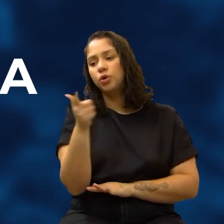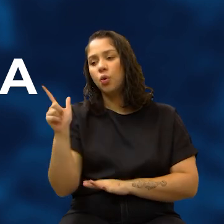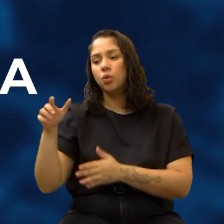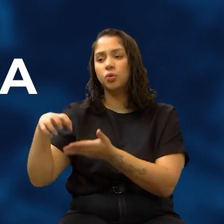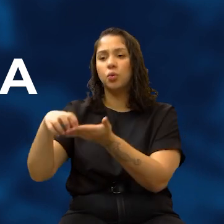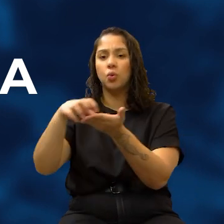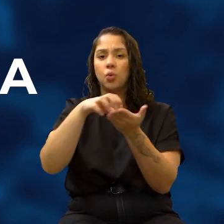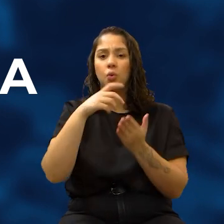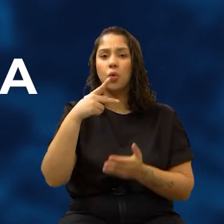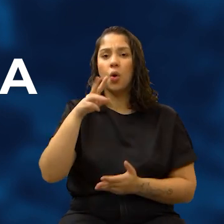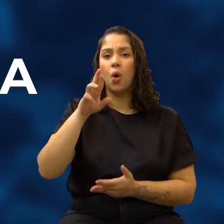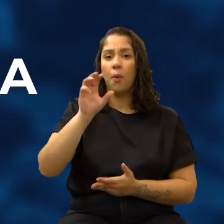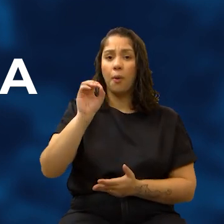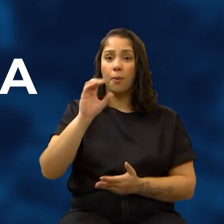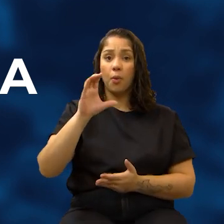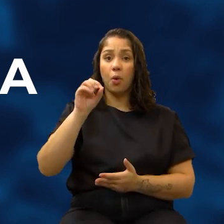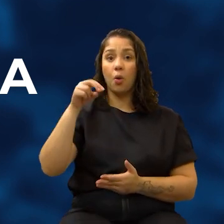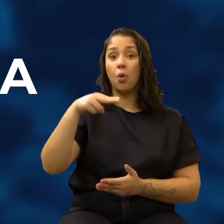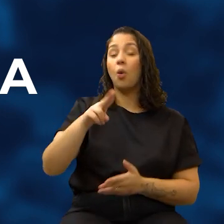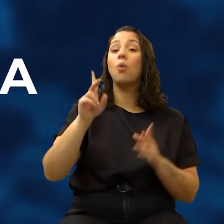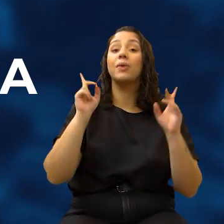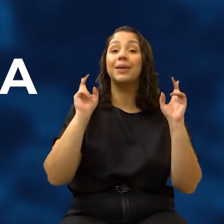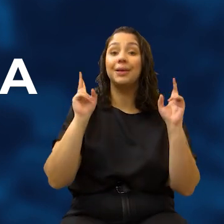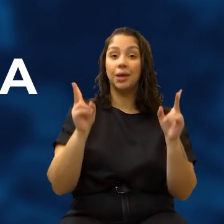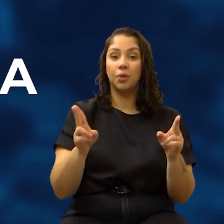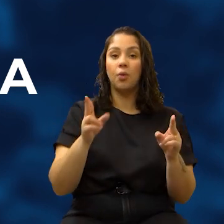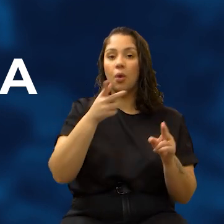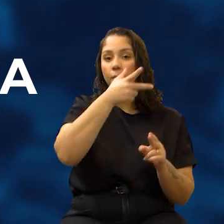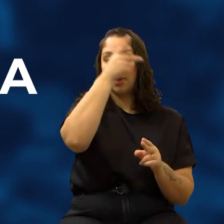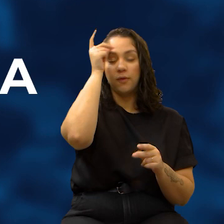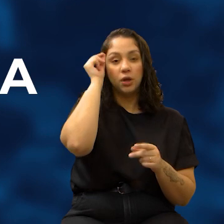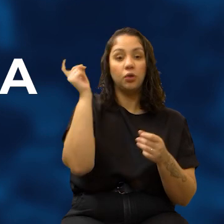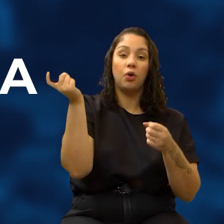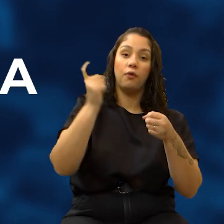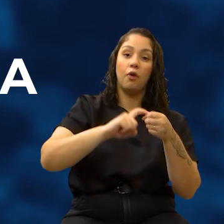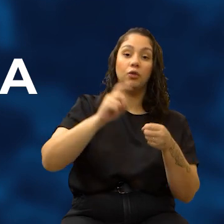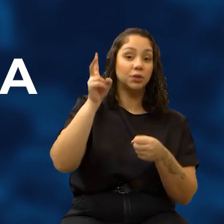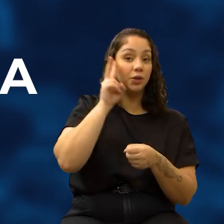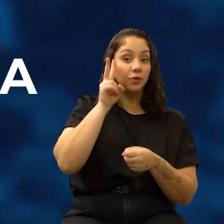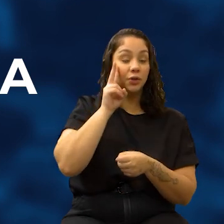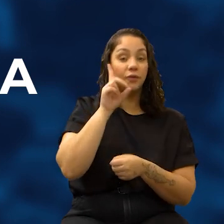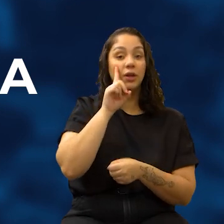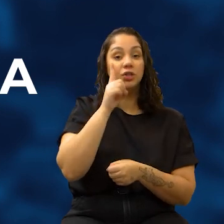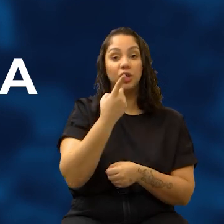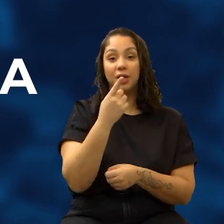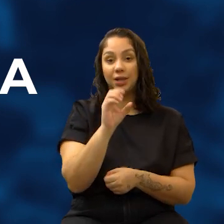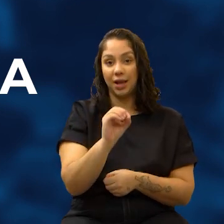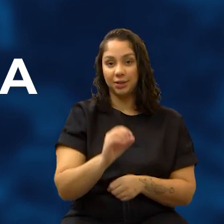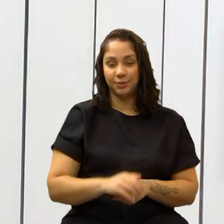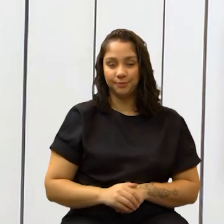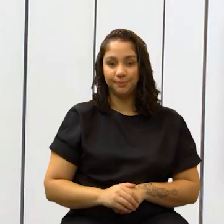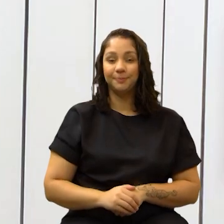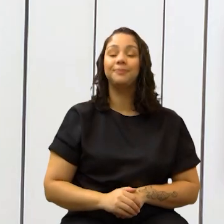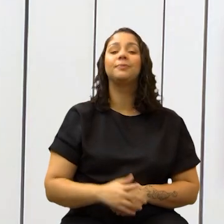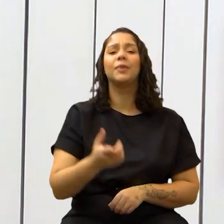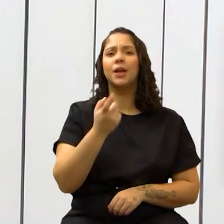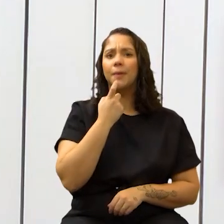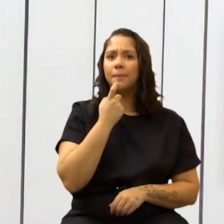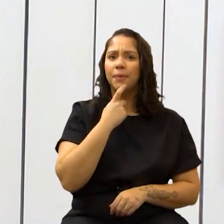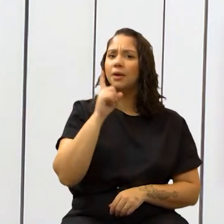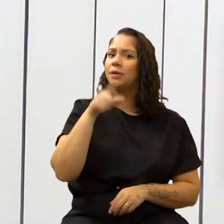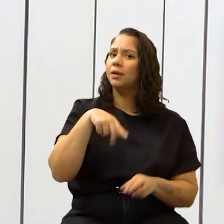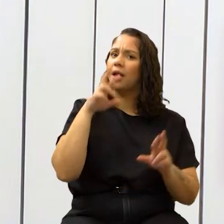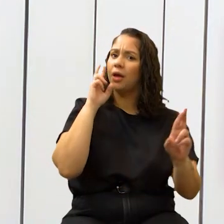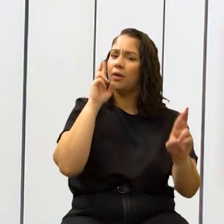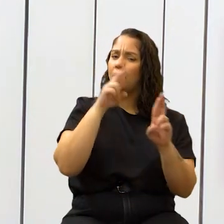outras unidades do PROCON seguem o expediente da Prefeitura, retomando o atendimento na segunda-feira, dia 10.